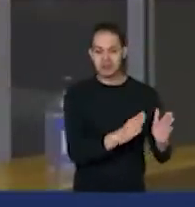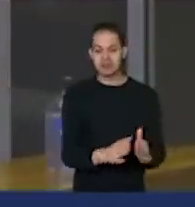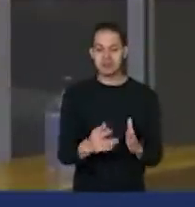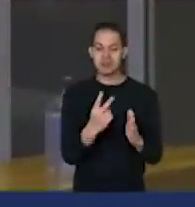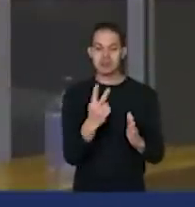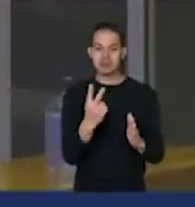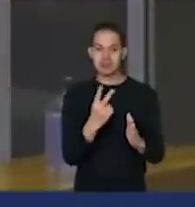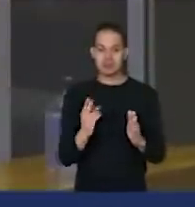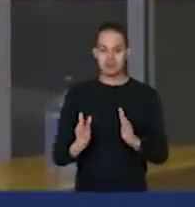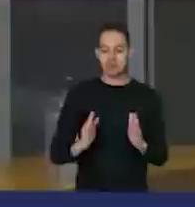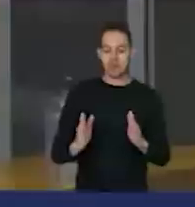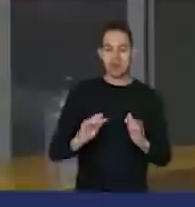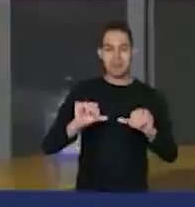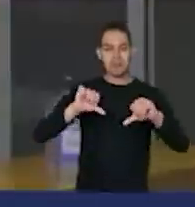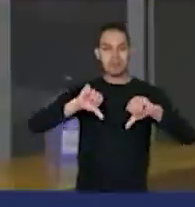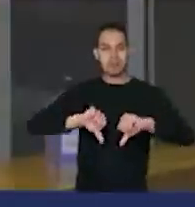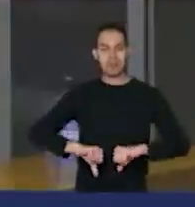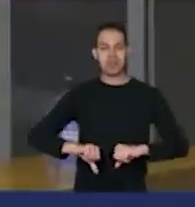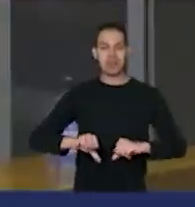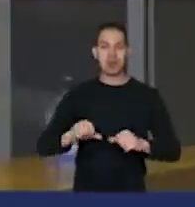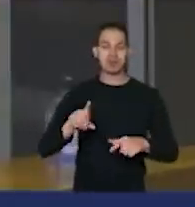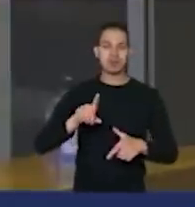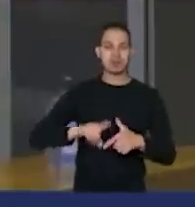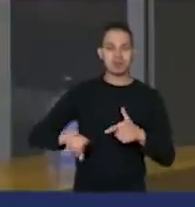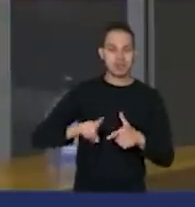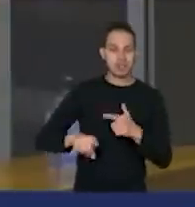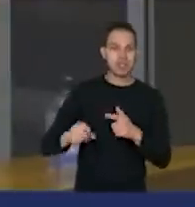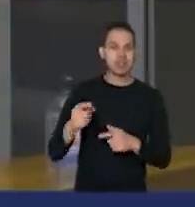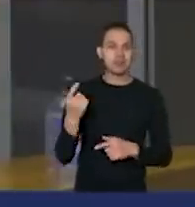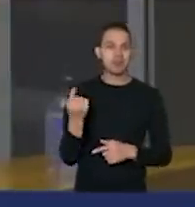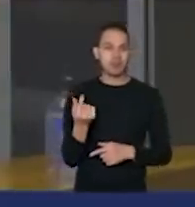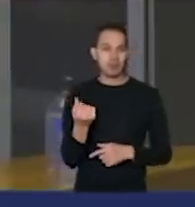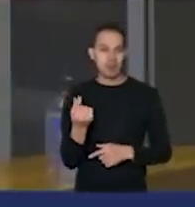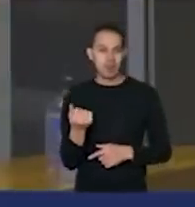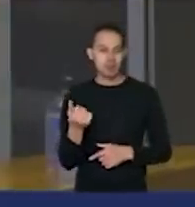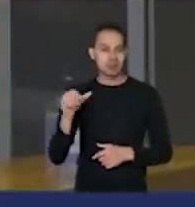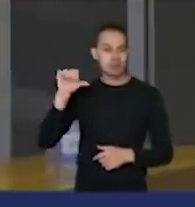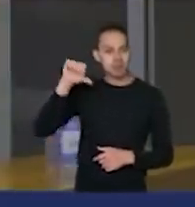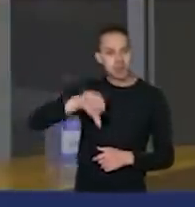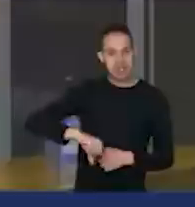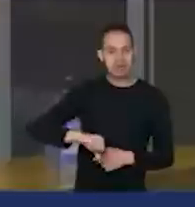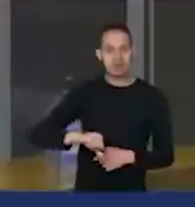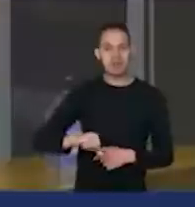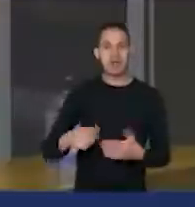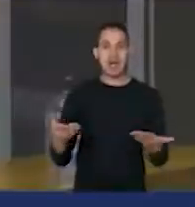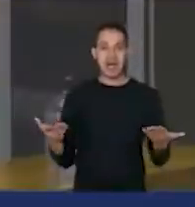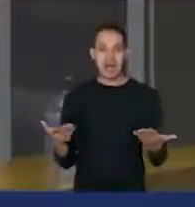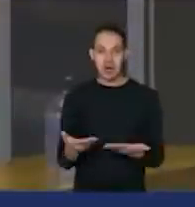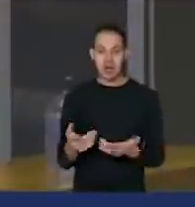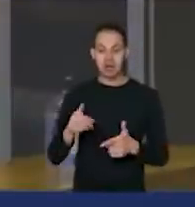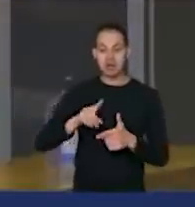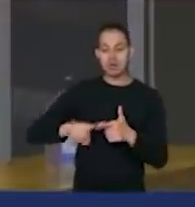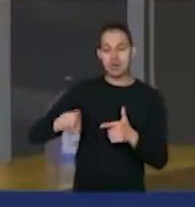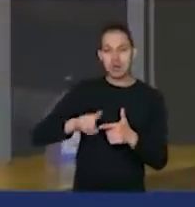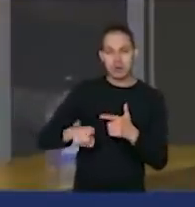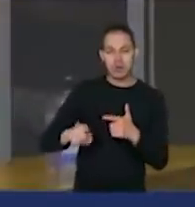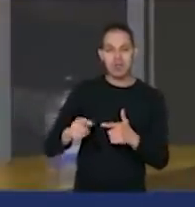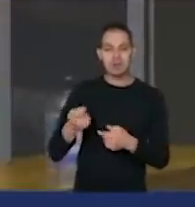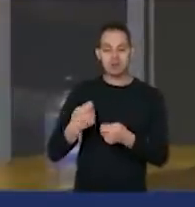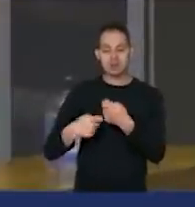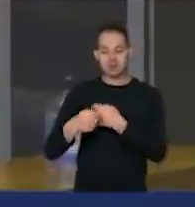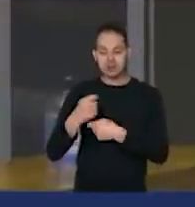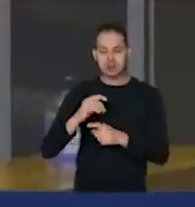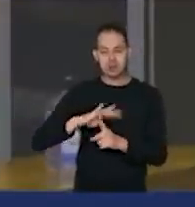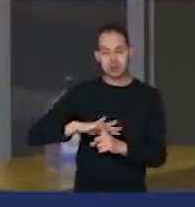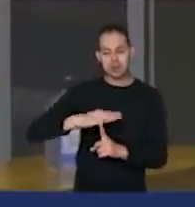vivemos a pior recessão da história do Brasil. E a recessão que se desenha agora, com um gasto 4 vezes